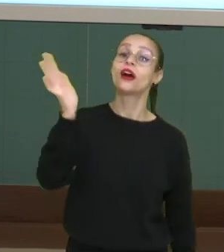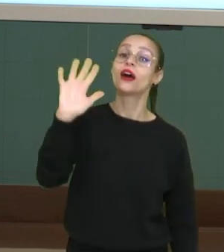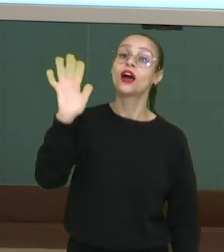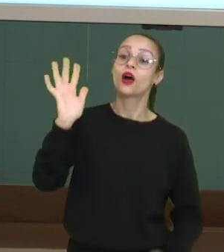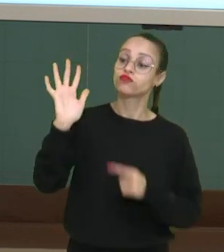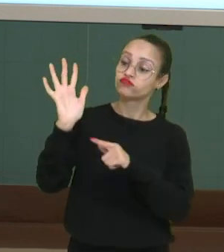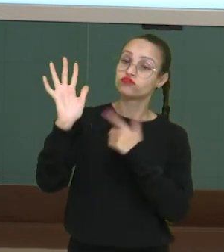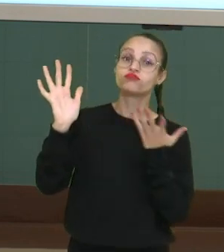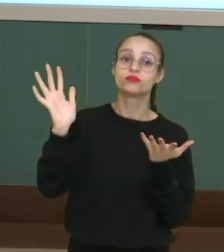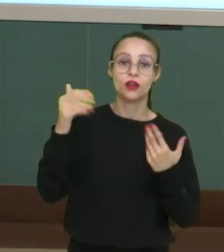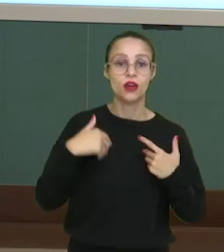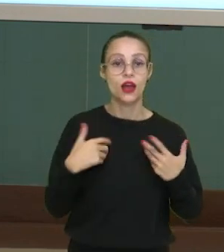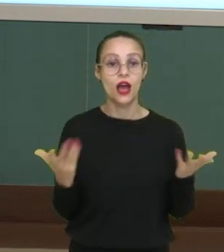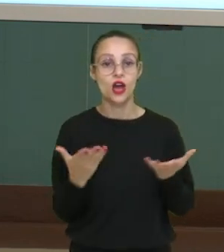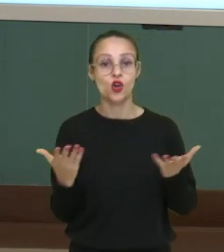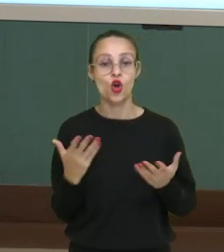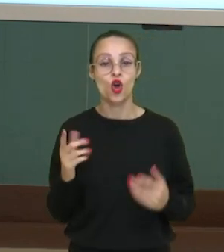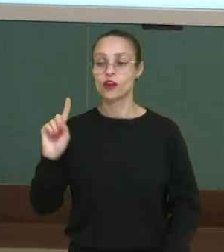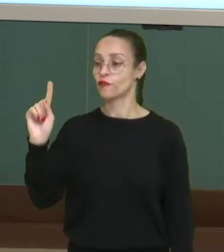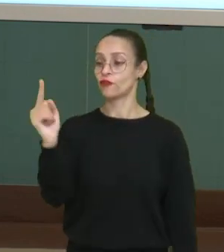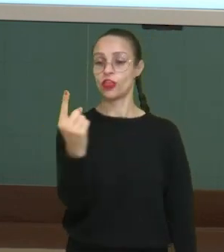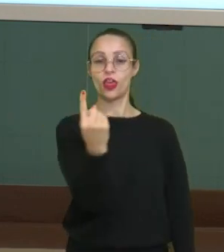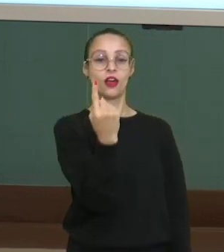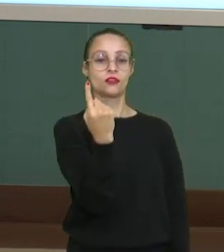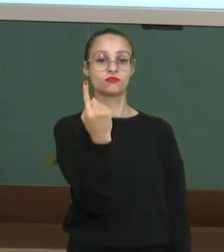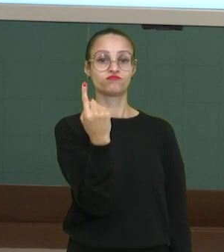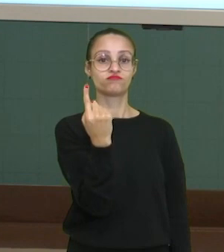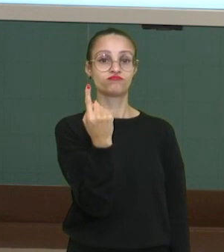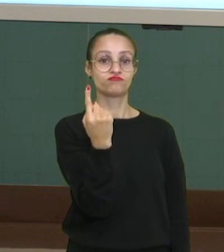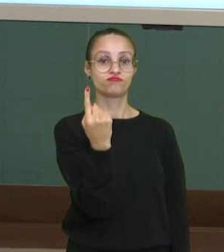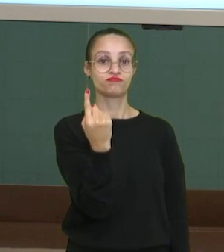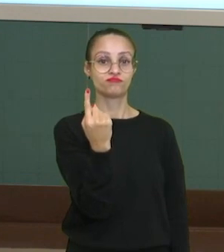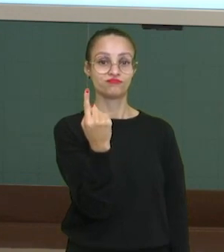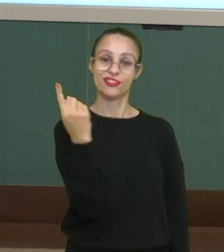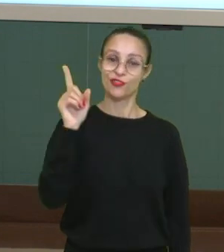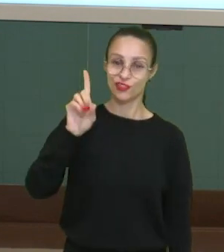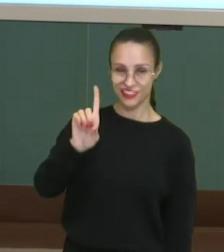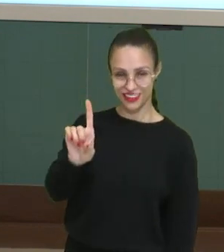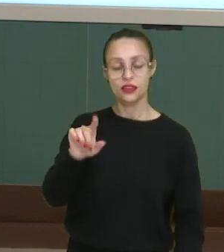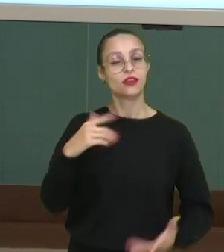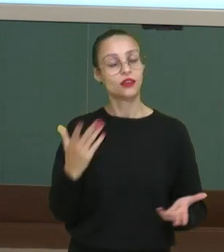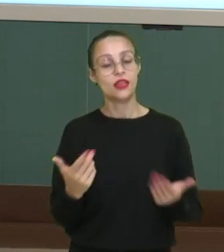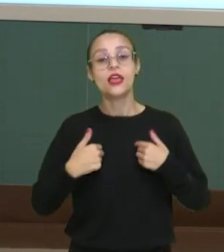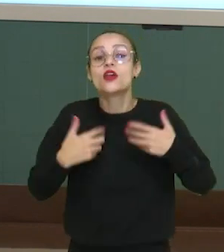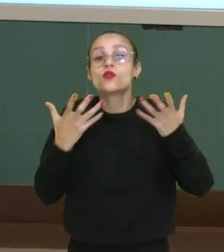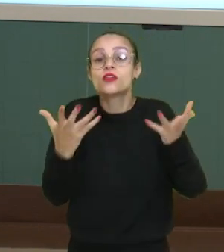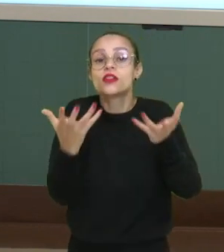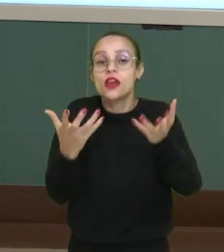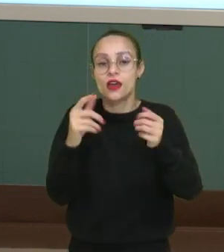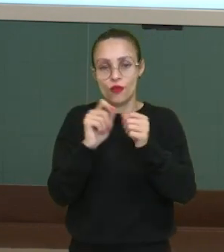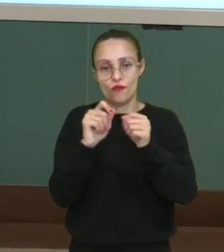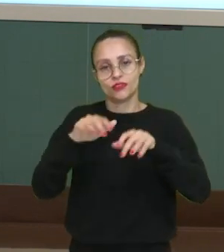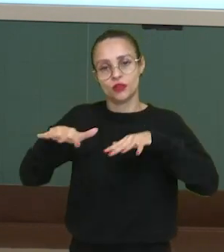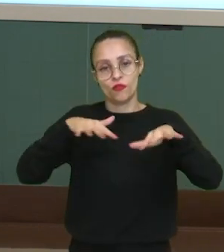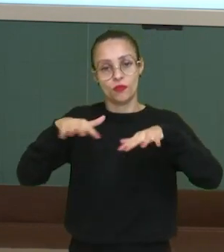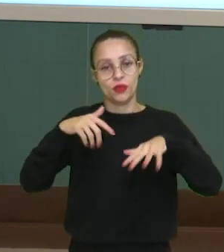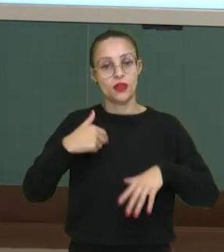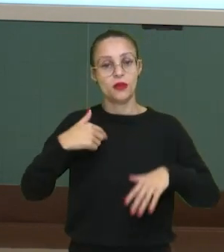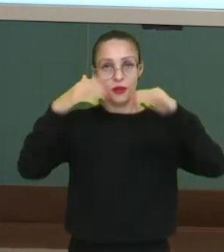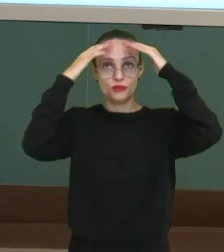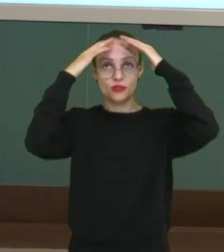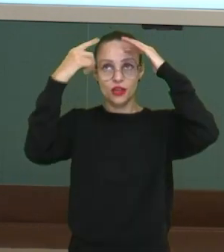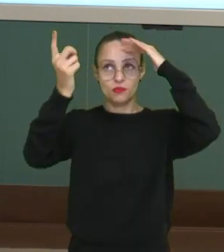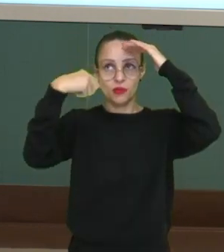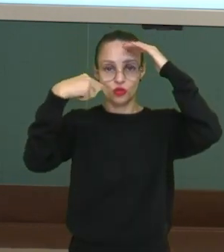vocês. Agora eu vou virar de costas. Mas eu voltei. Eu quis fazer esse movimento. Foi o meu